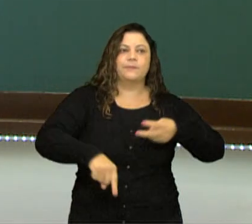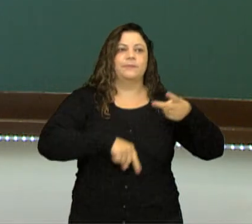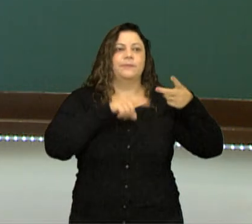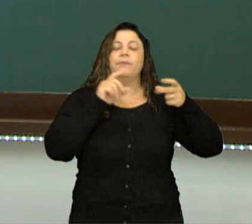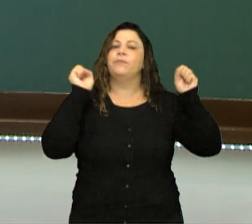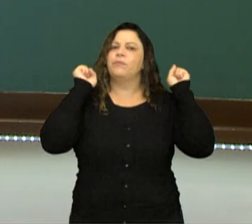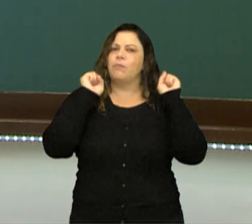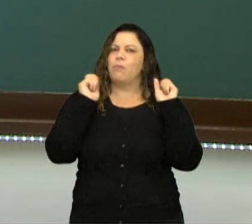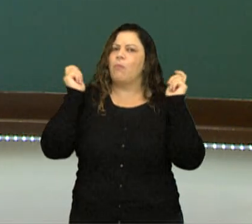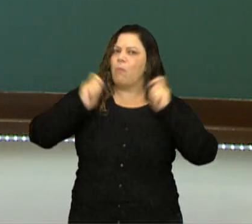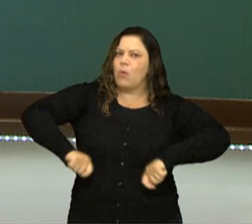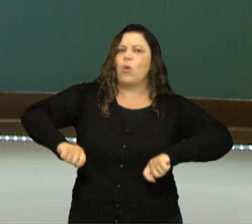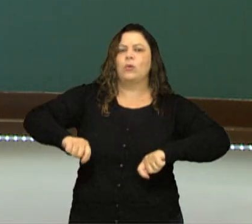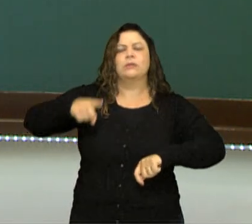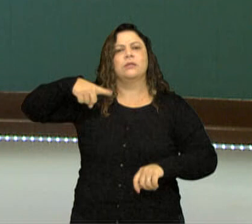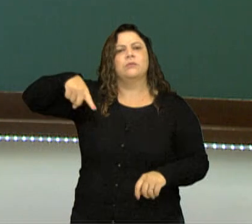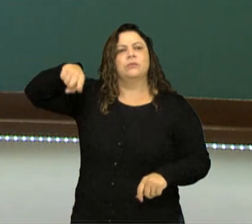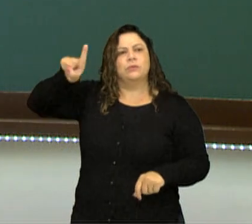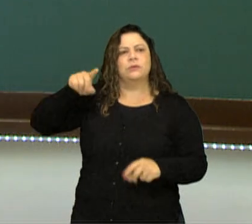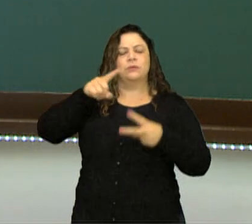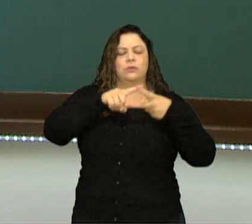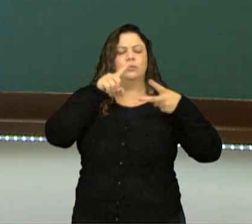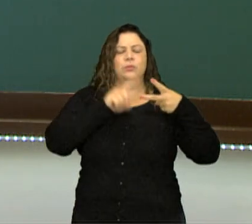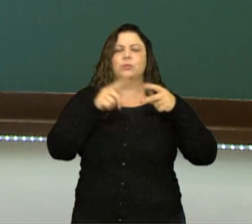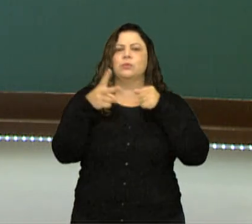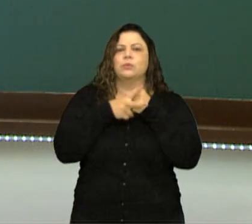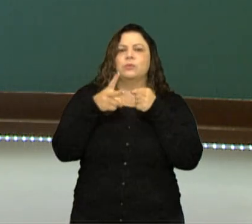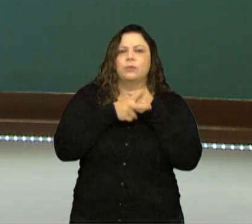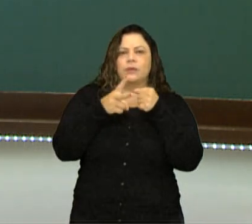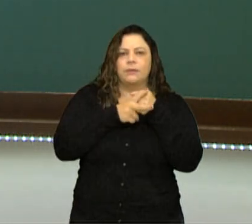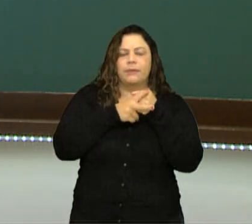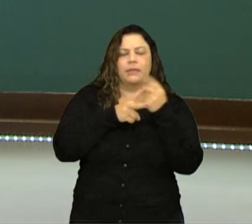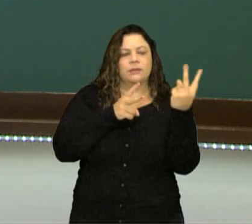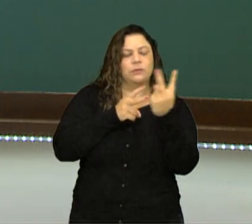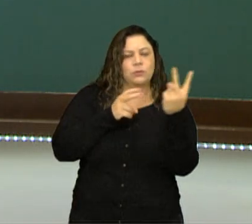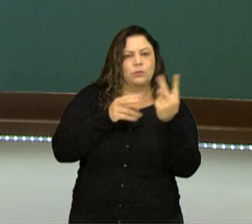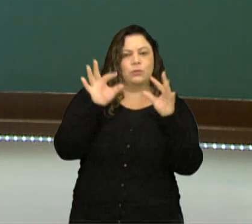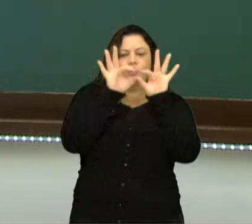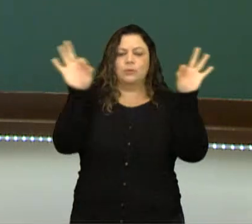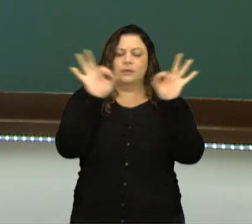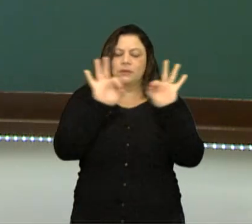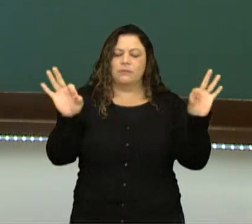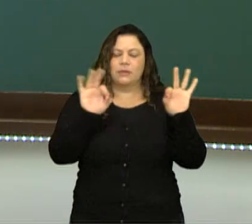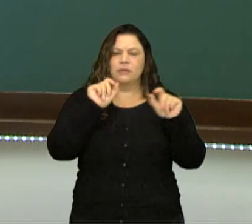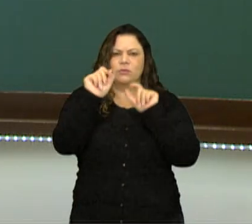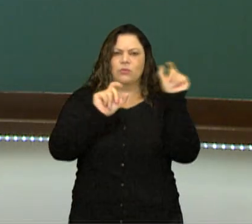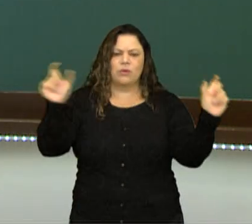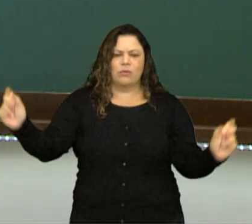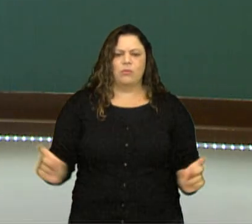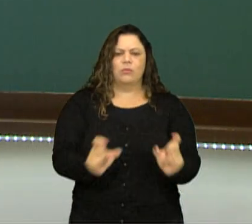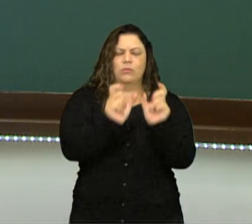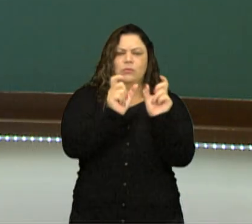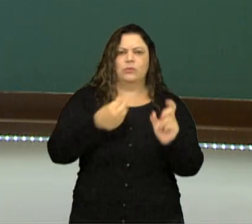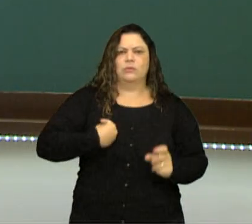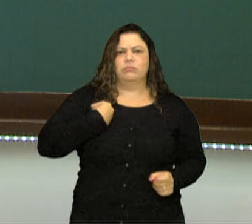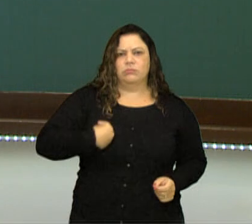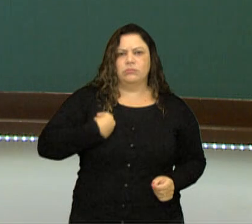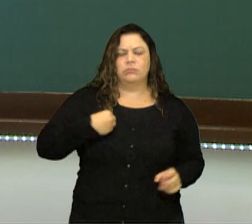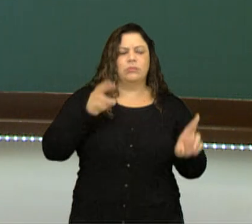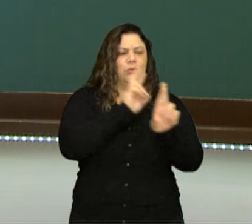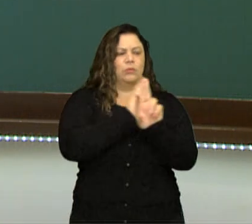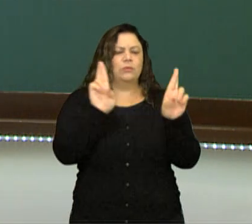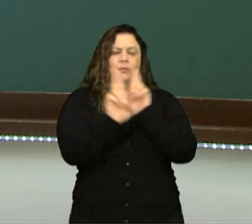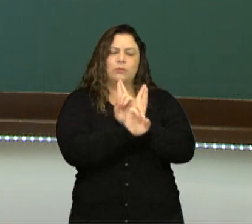podemos ir, duas formas verbais que indicam ser duas orações. Qual a conjunção está presente? Que relação